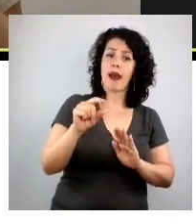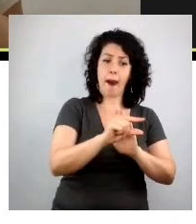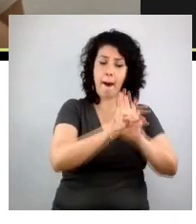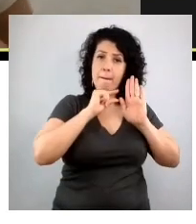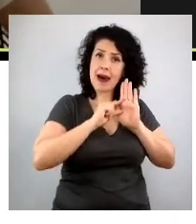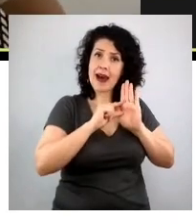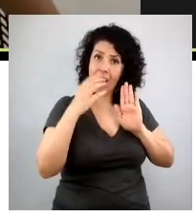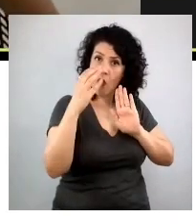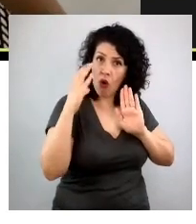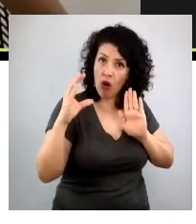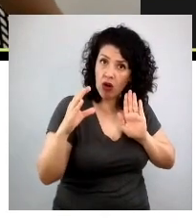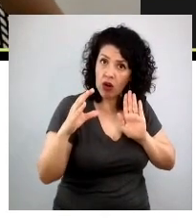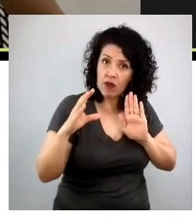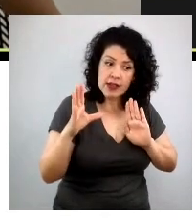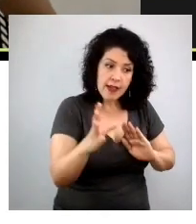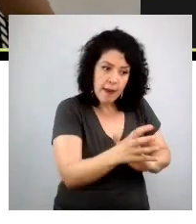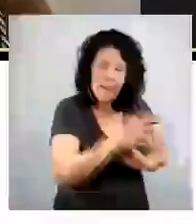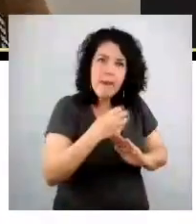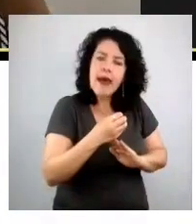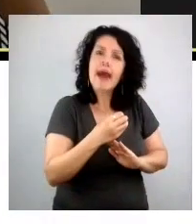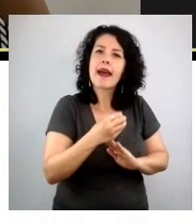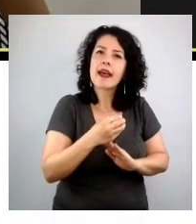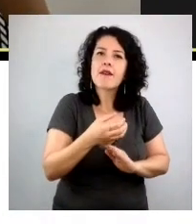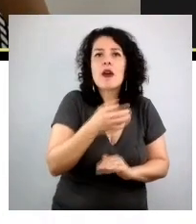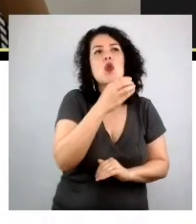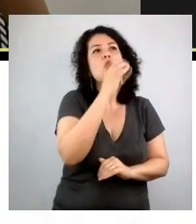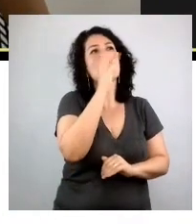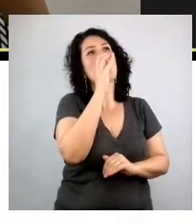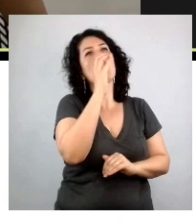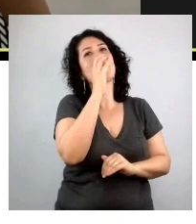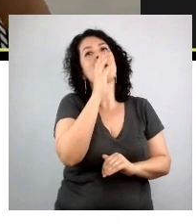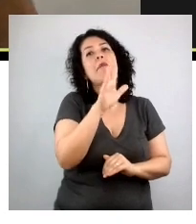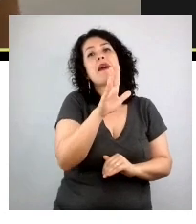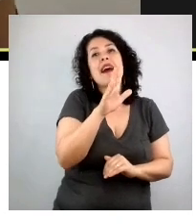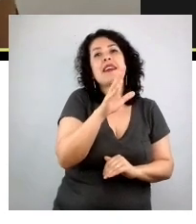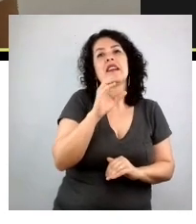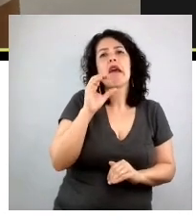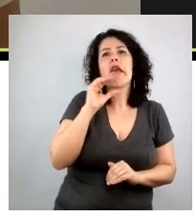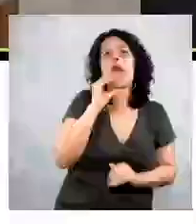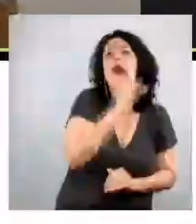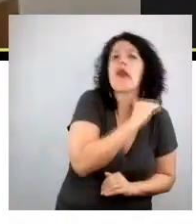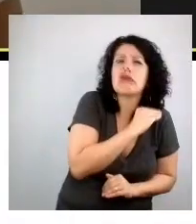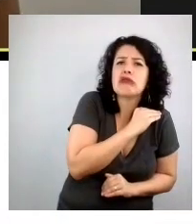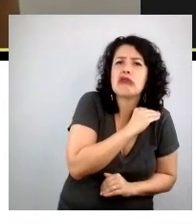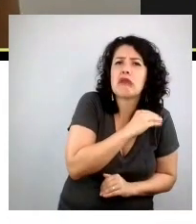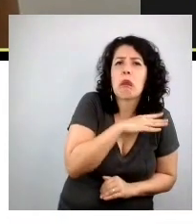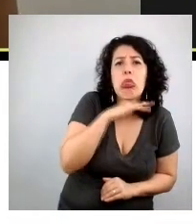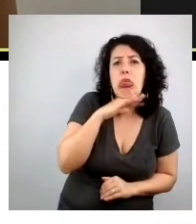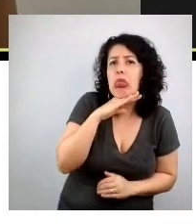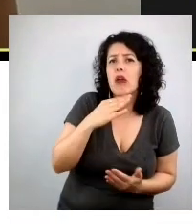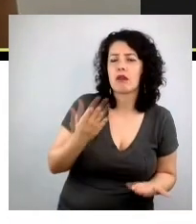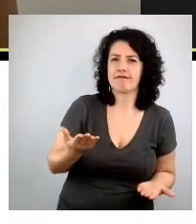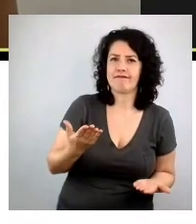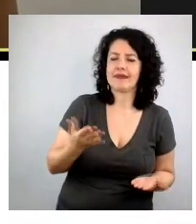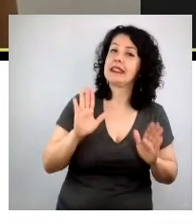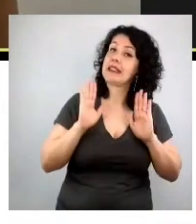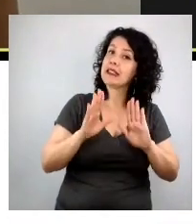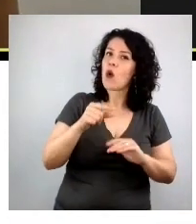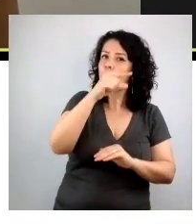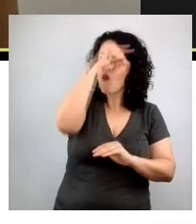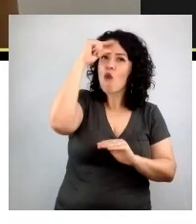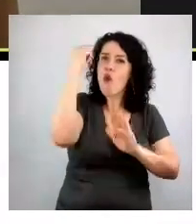pelo rótulo, vai tomar a Coca-Cola e a Coca-Cola vai estar quente. Então eu sempre falo que os rótulos, eles são super